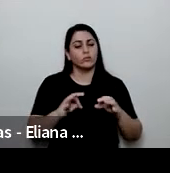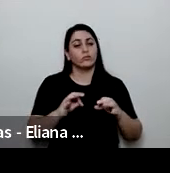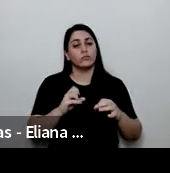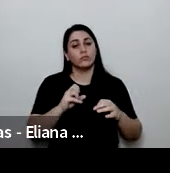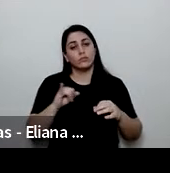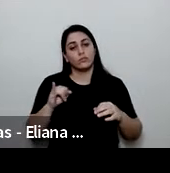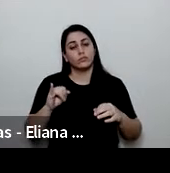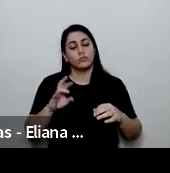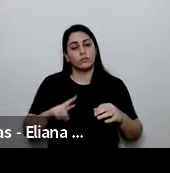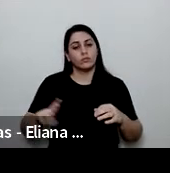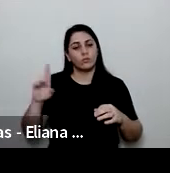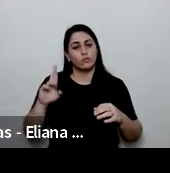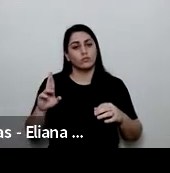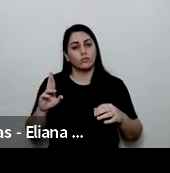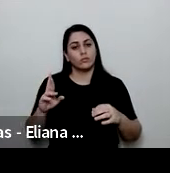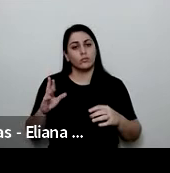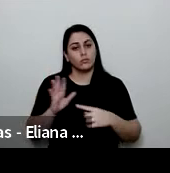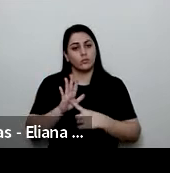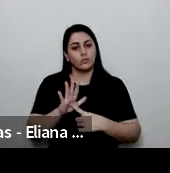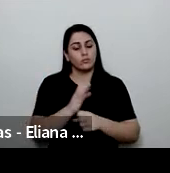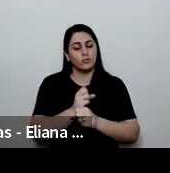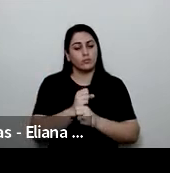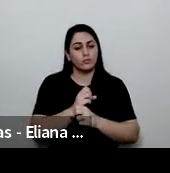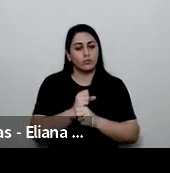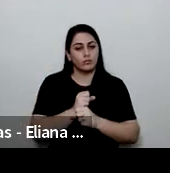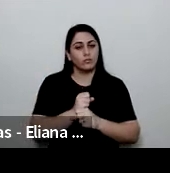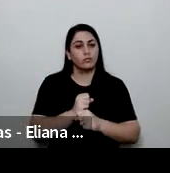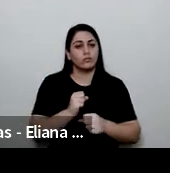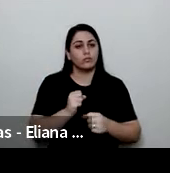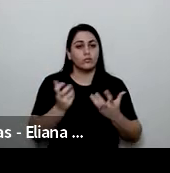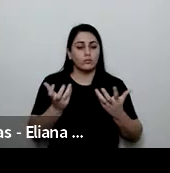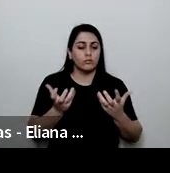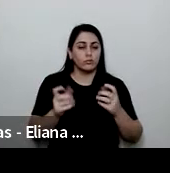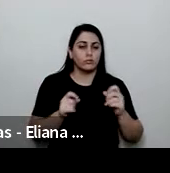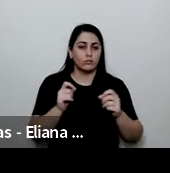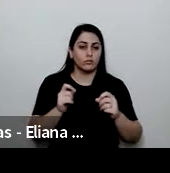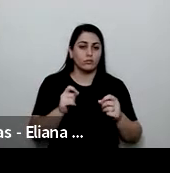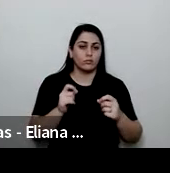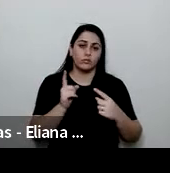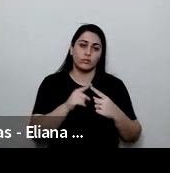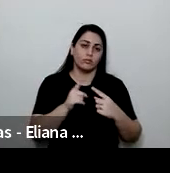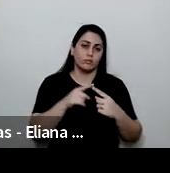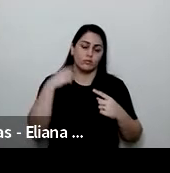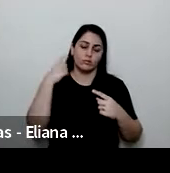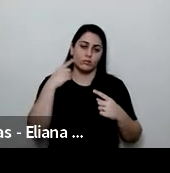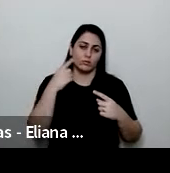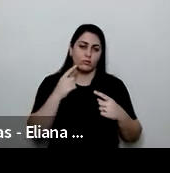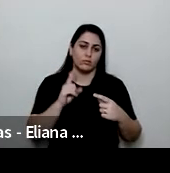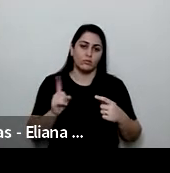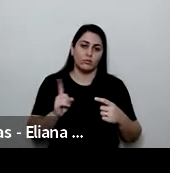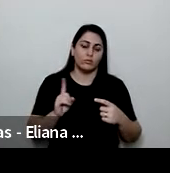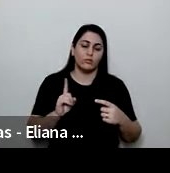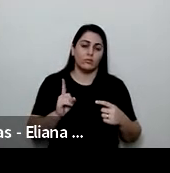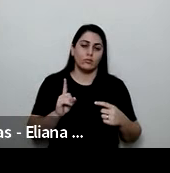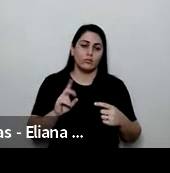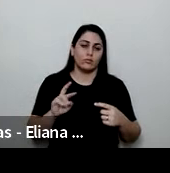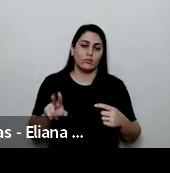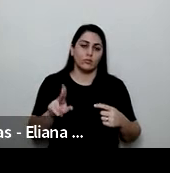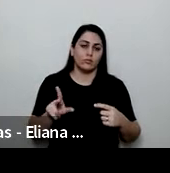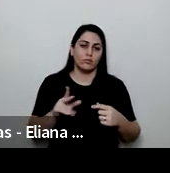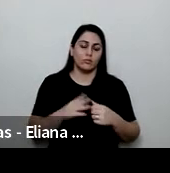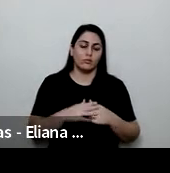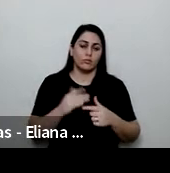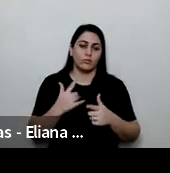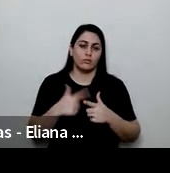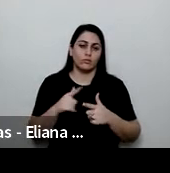prestadora ora recorrente tem alguma pretensão em face do primeiro advogado e não é com